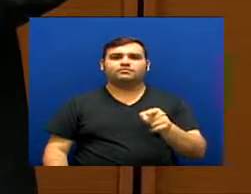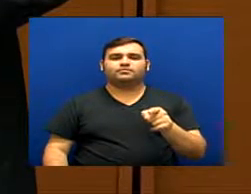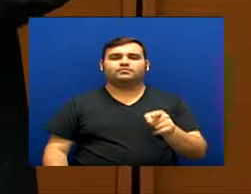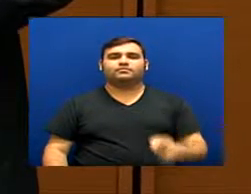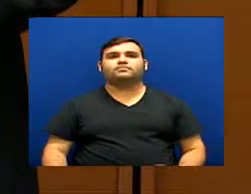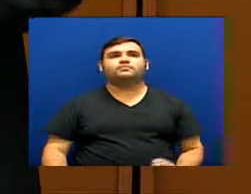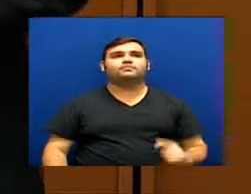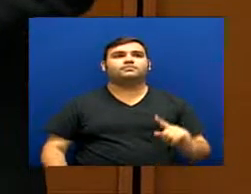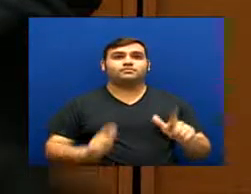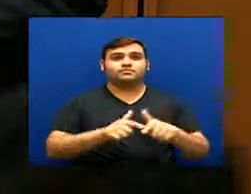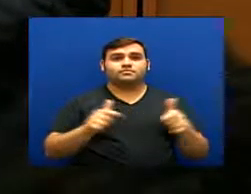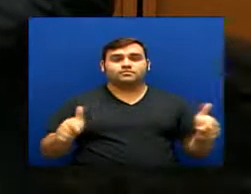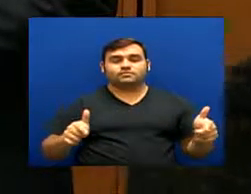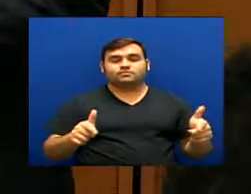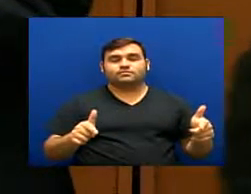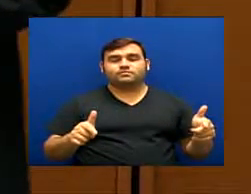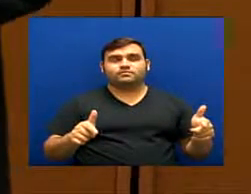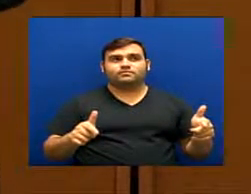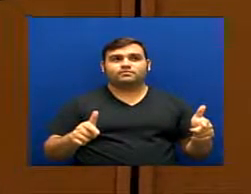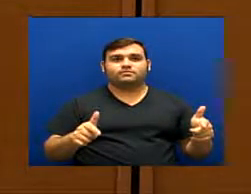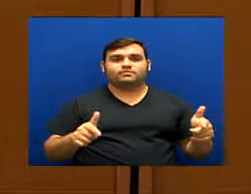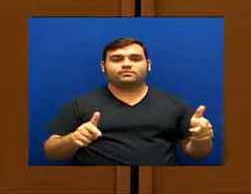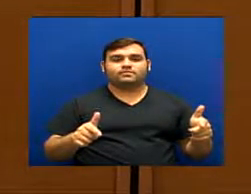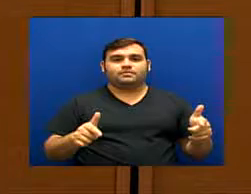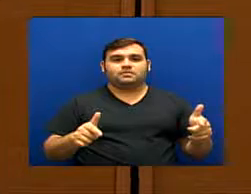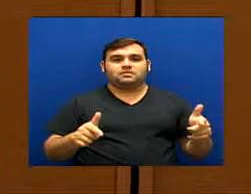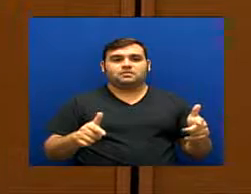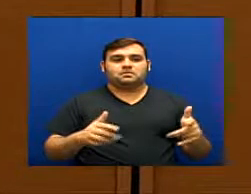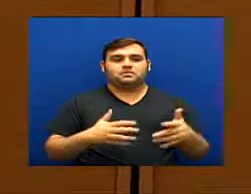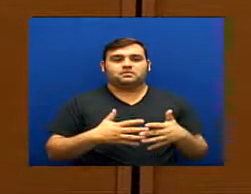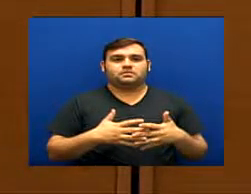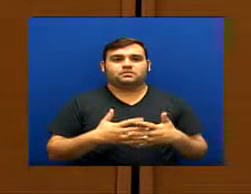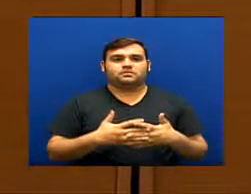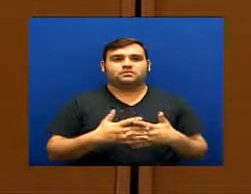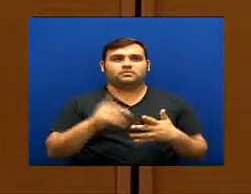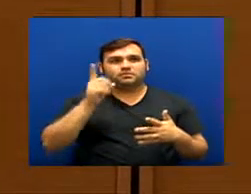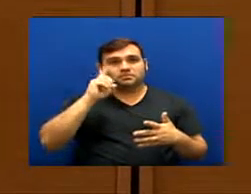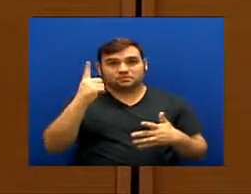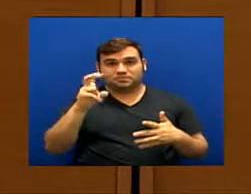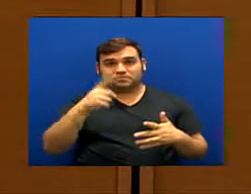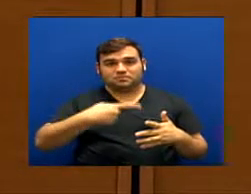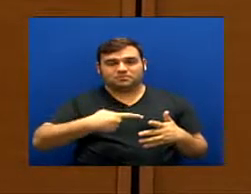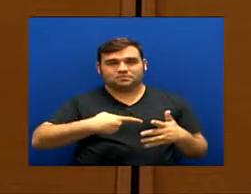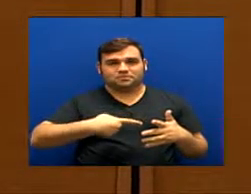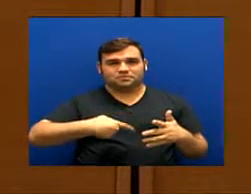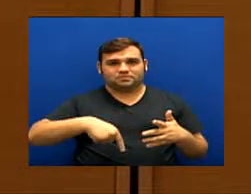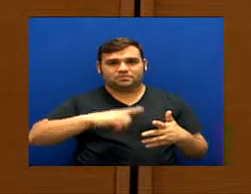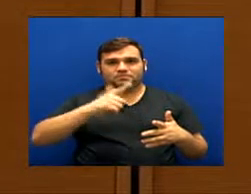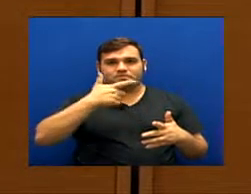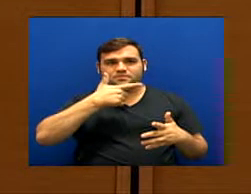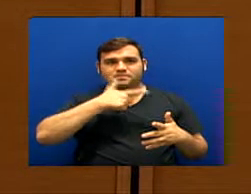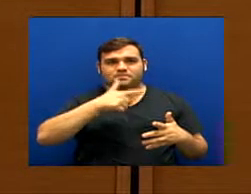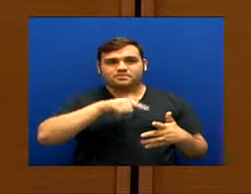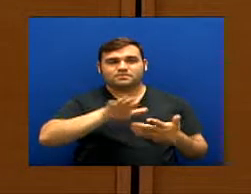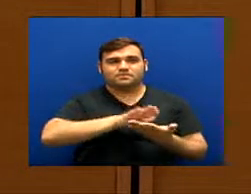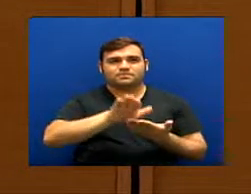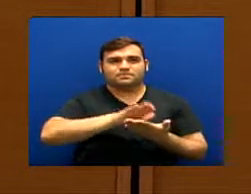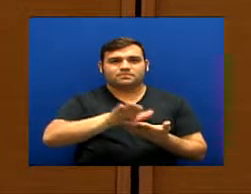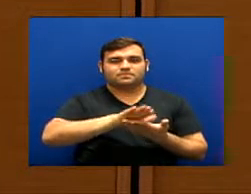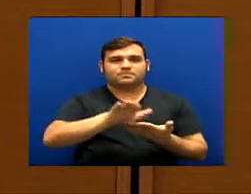as pessoas que contribuíram de maneira ímpar para essa causa. Observando a história de dedicação, exemplo de vocação e